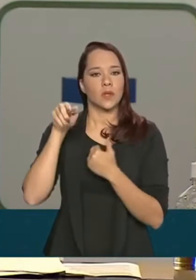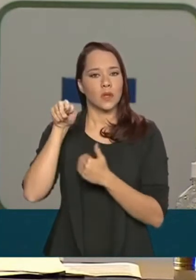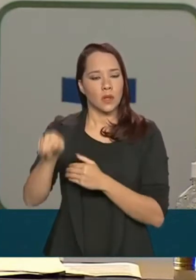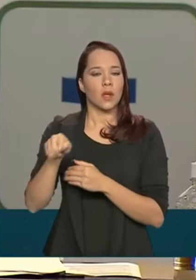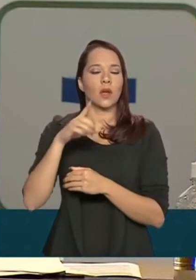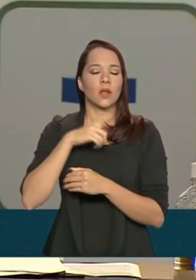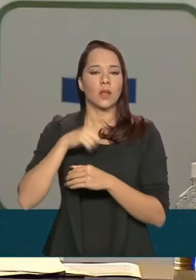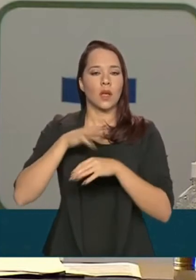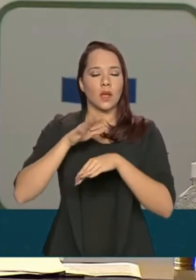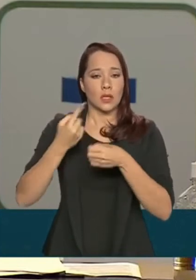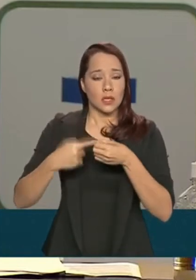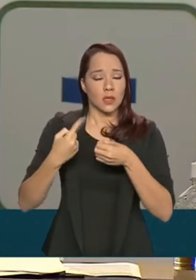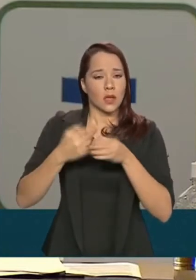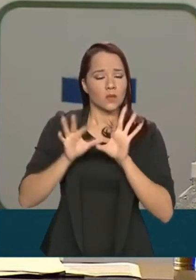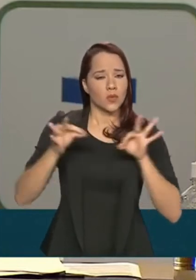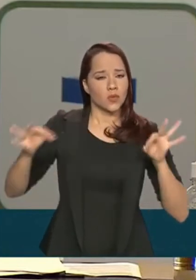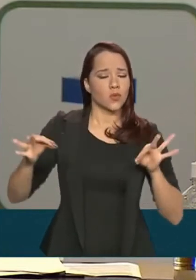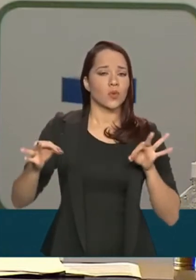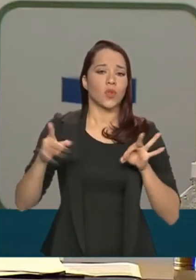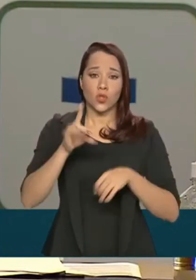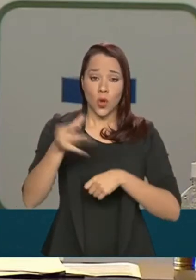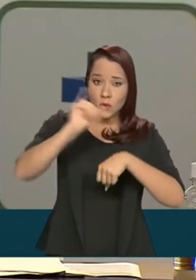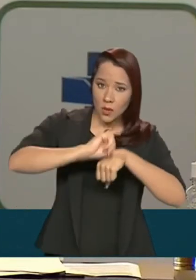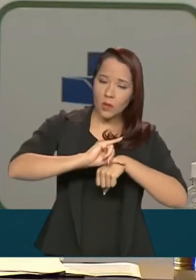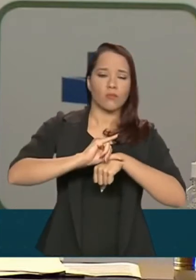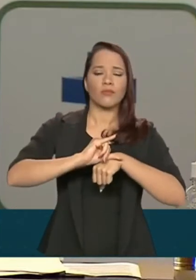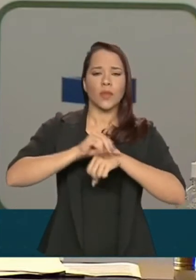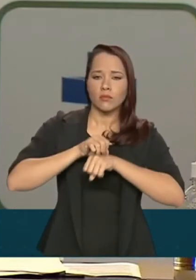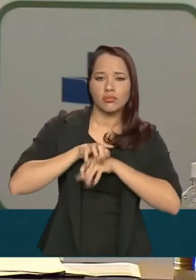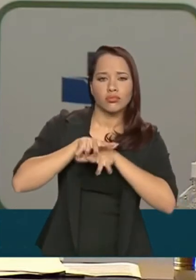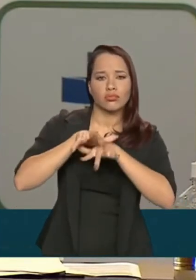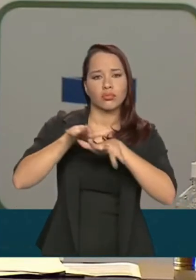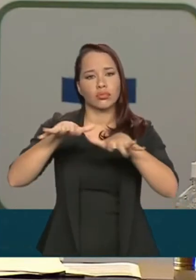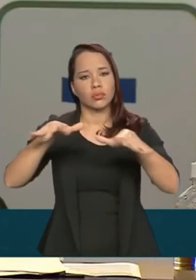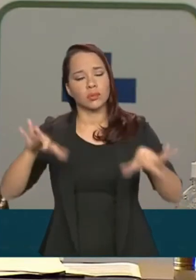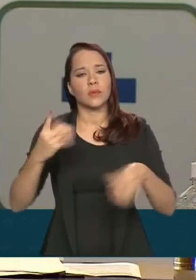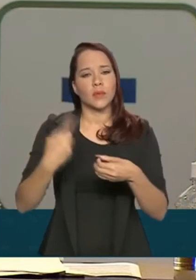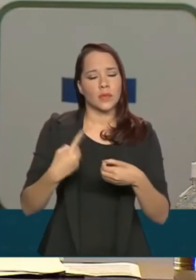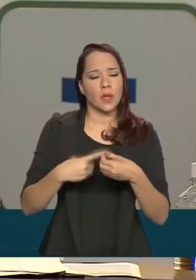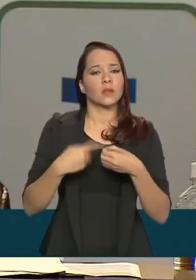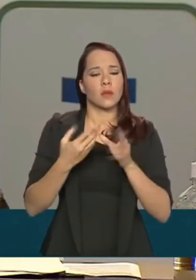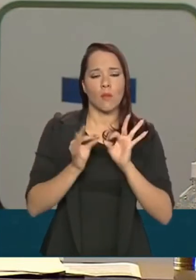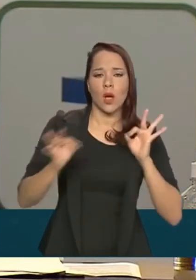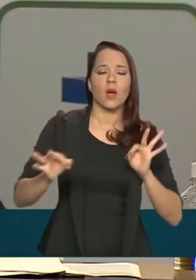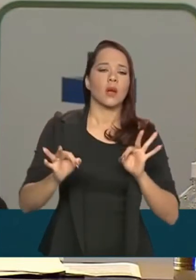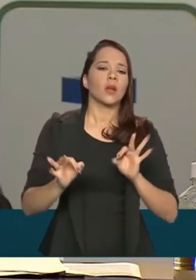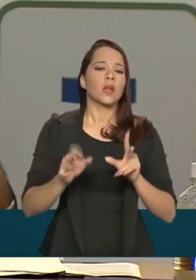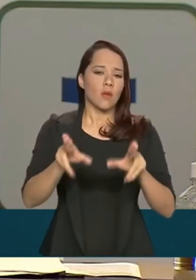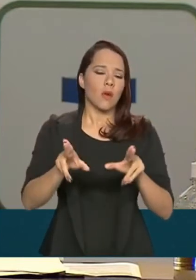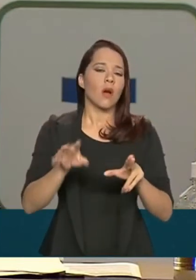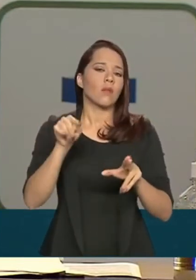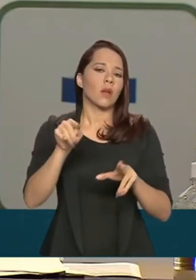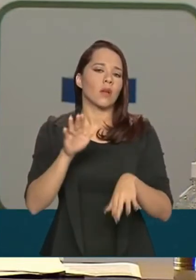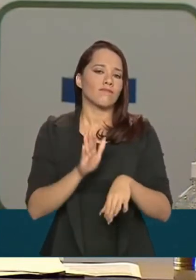para o interior, não apenas localizados nas grandes regiões da capital, como acontece, como é